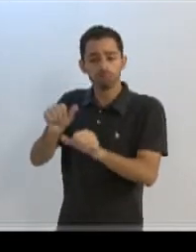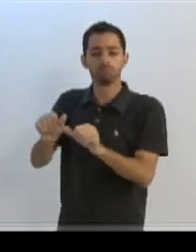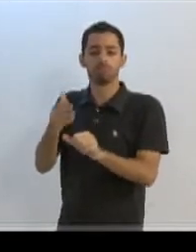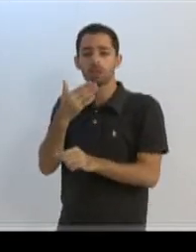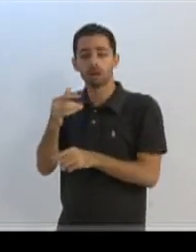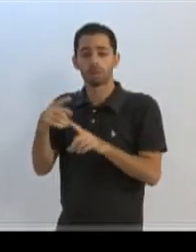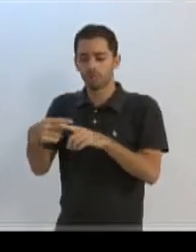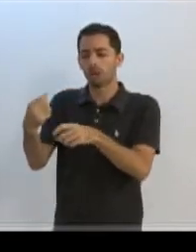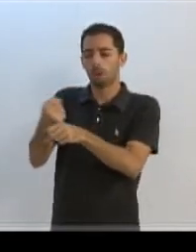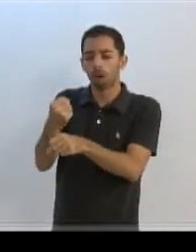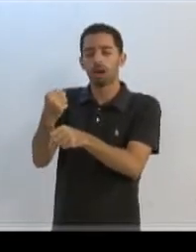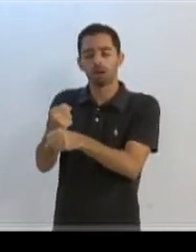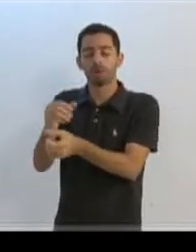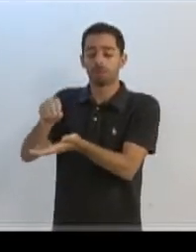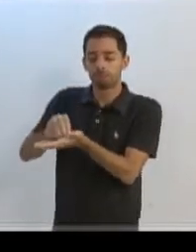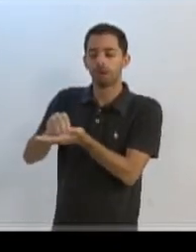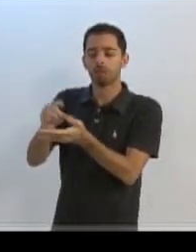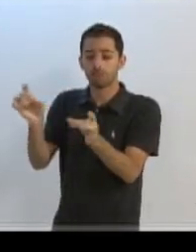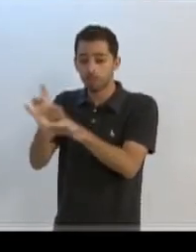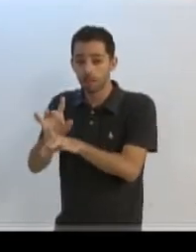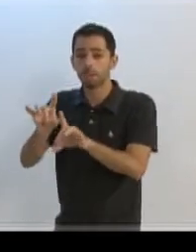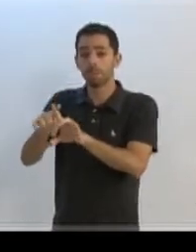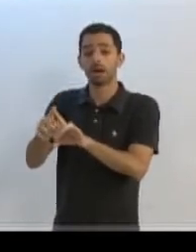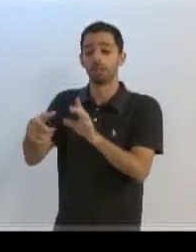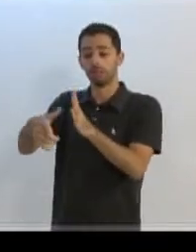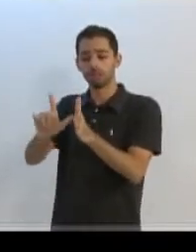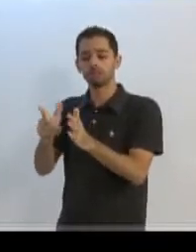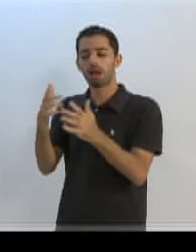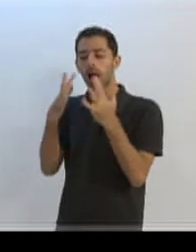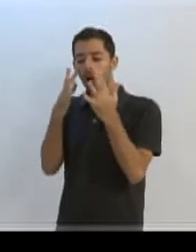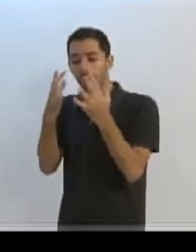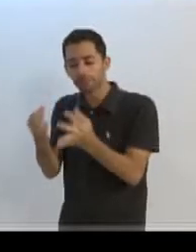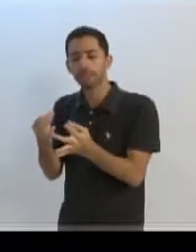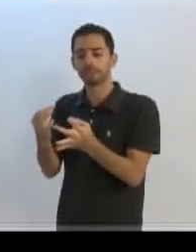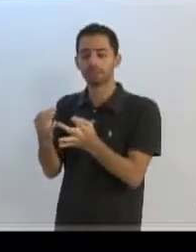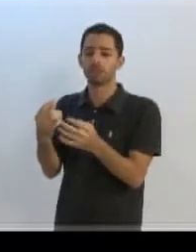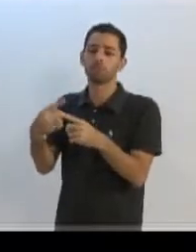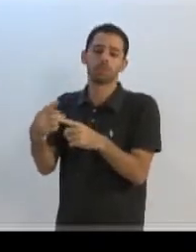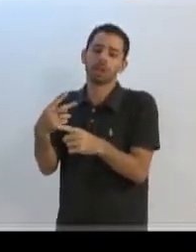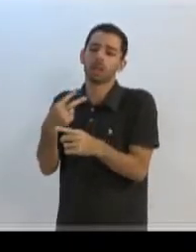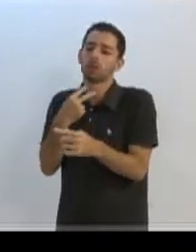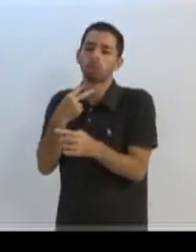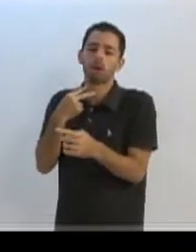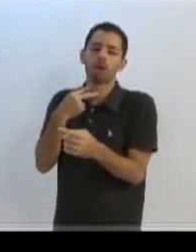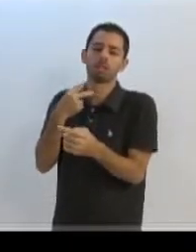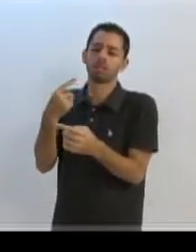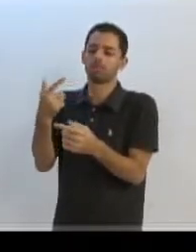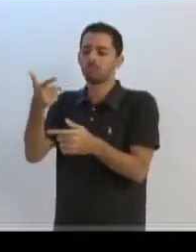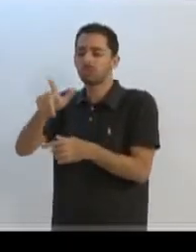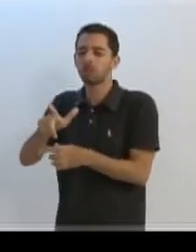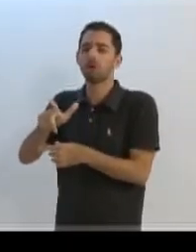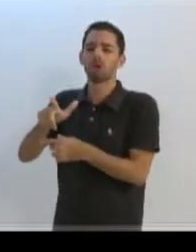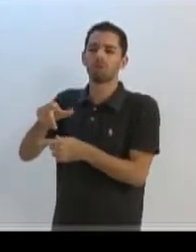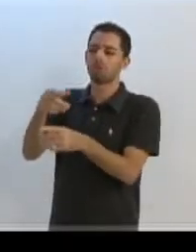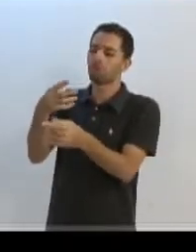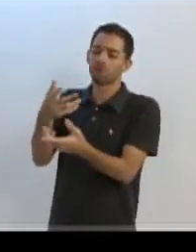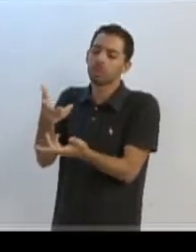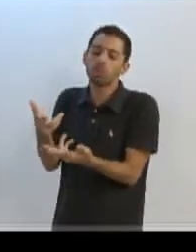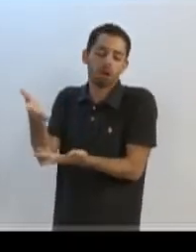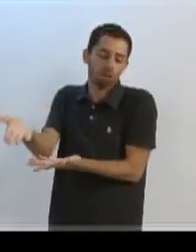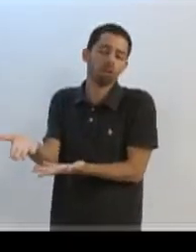que o mais rápido possível se de uma manutenção naquele trecho em obras ali pra não ficar novamente o vereador silva nessa condição ele